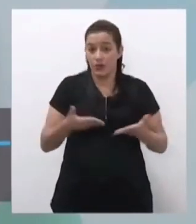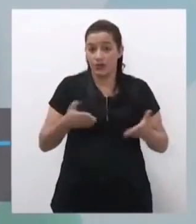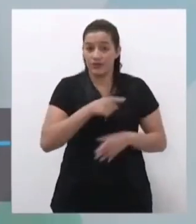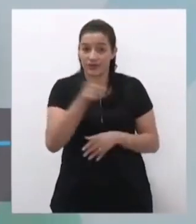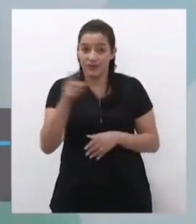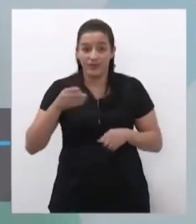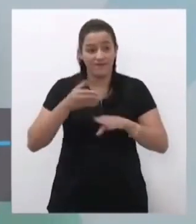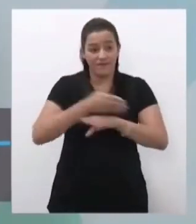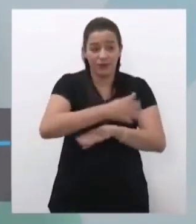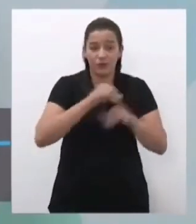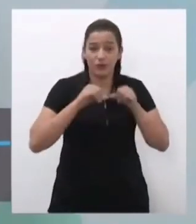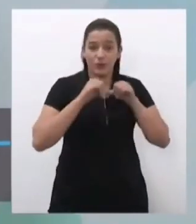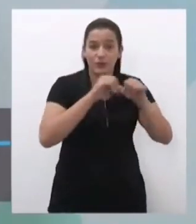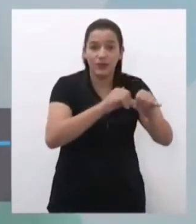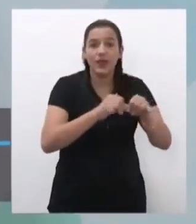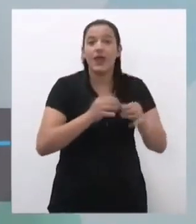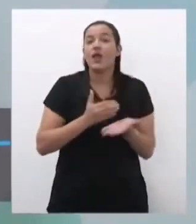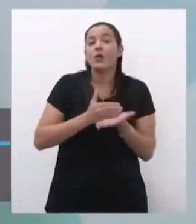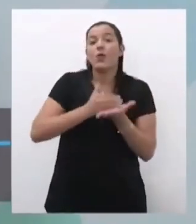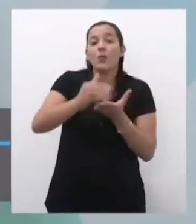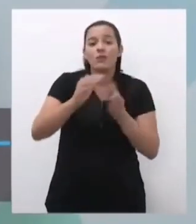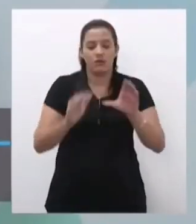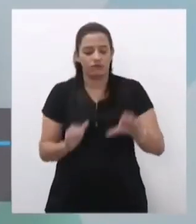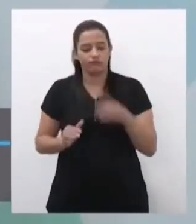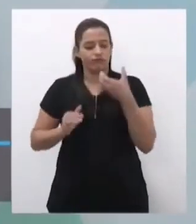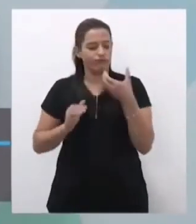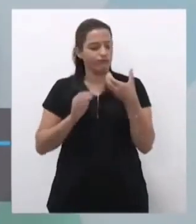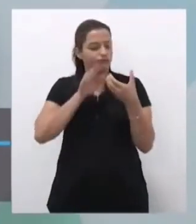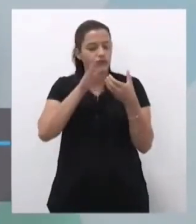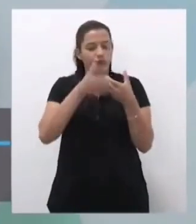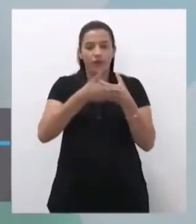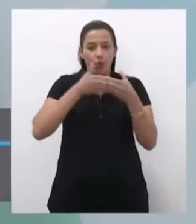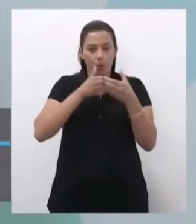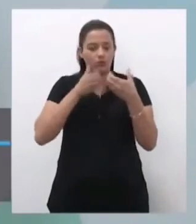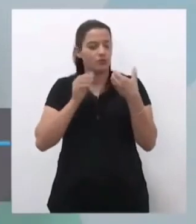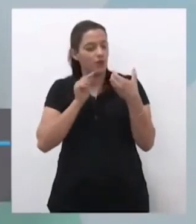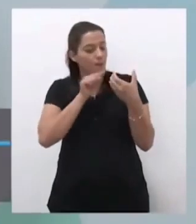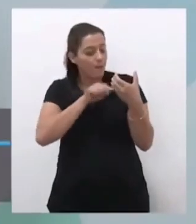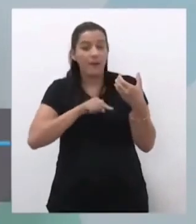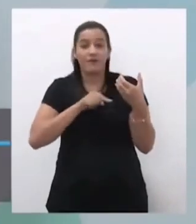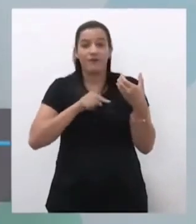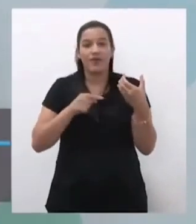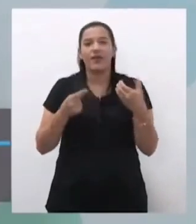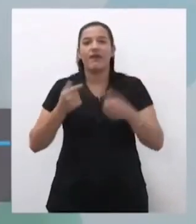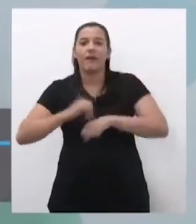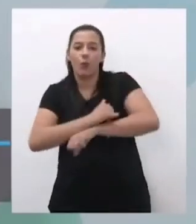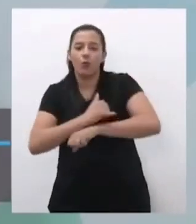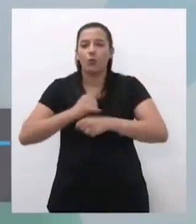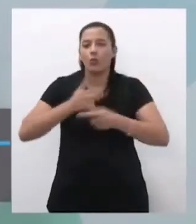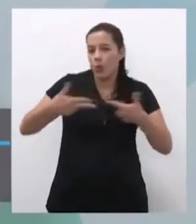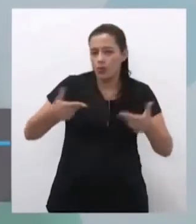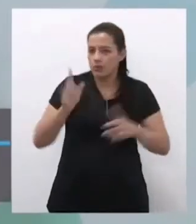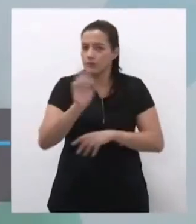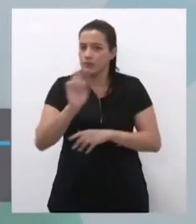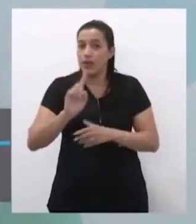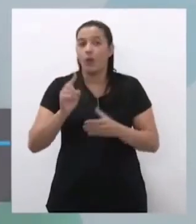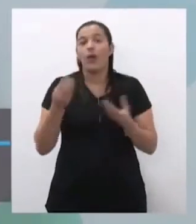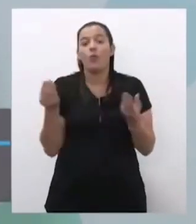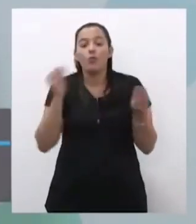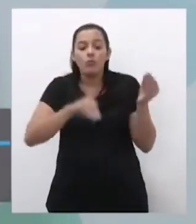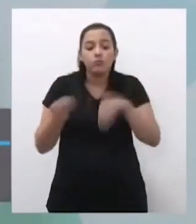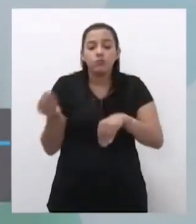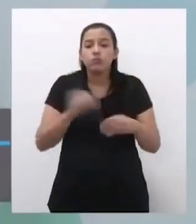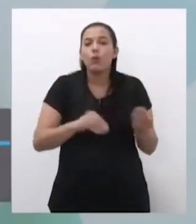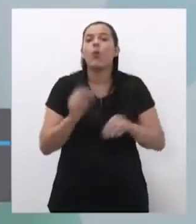forem ao supermercado, é começar a analisar o rótulo dos alimentos. Mas não é só para ver as calorias não, viu, gente? É para ler os ingredientes.